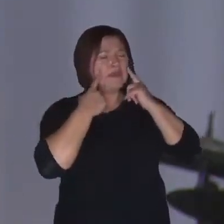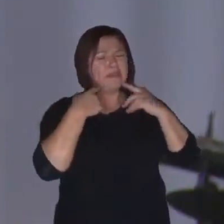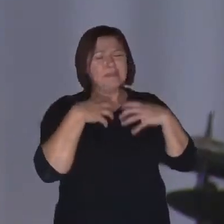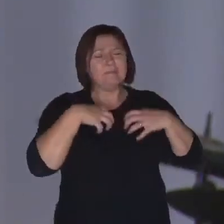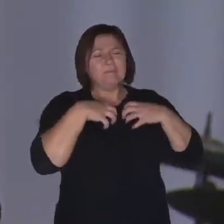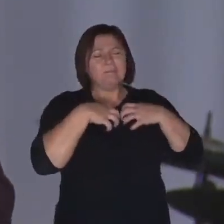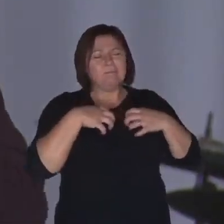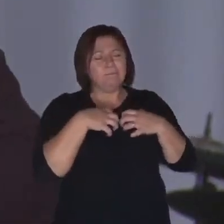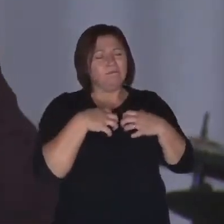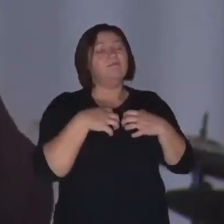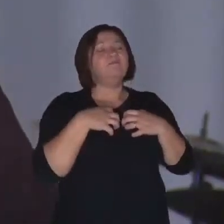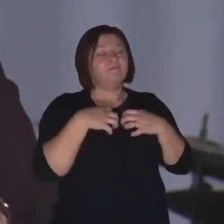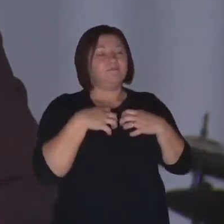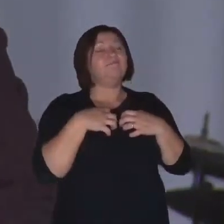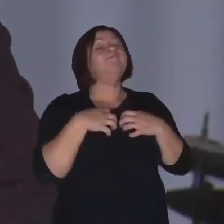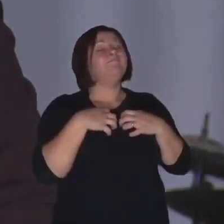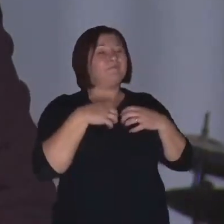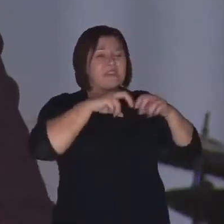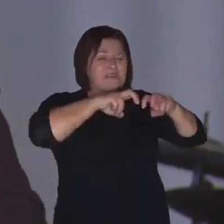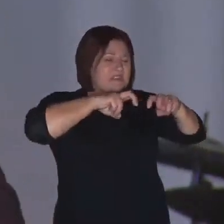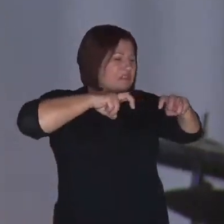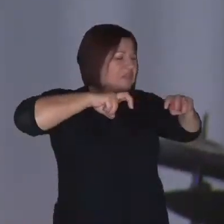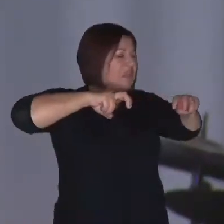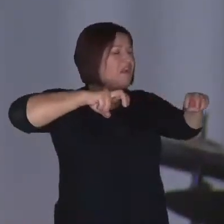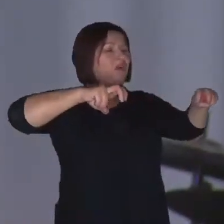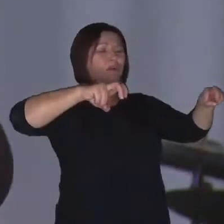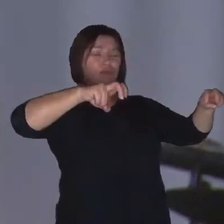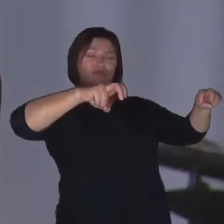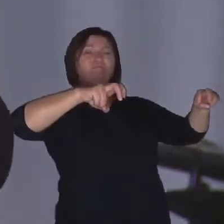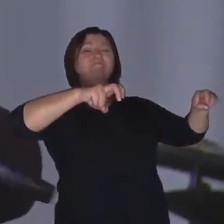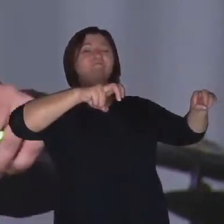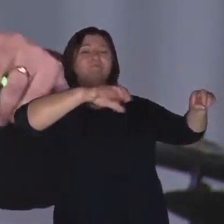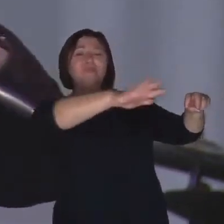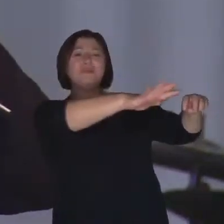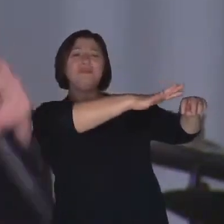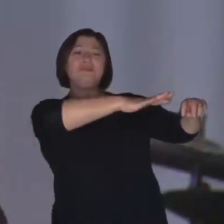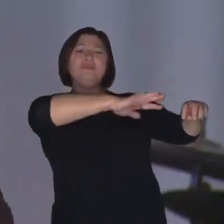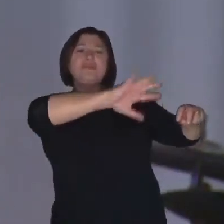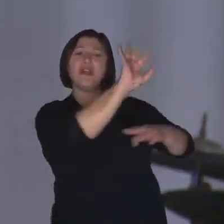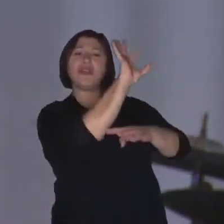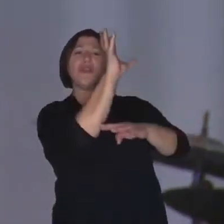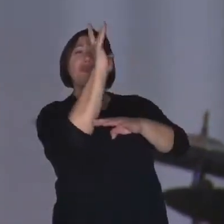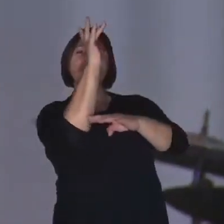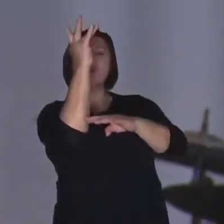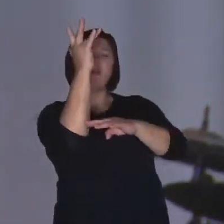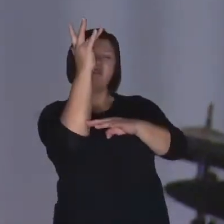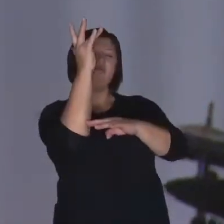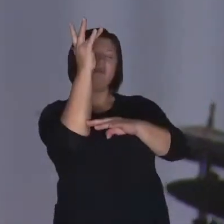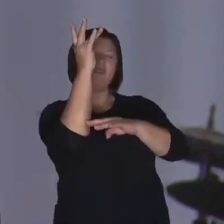Ali, nos salgueiros, nas árvores, penduramos as nossas